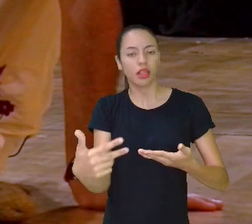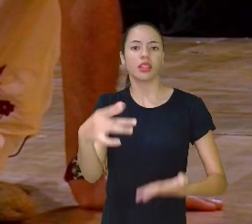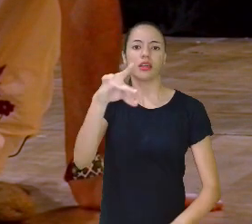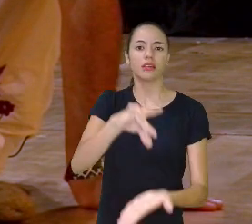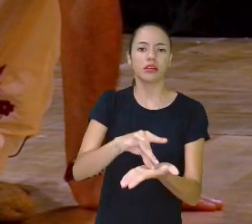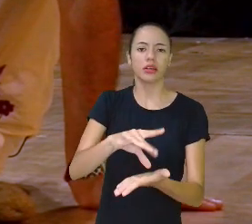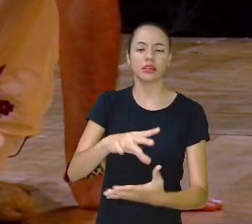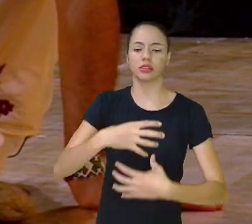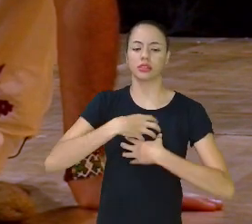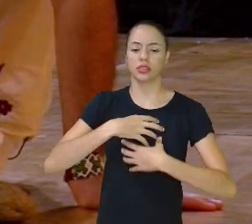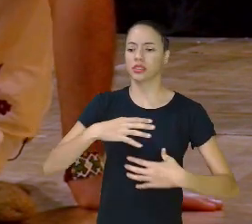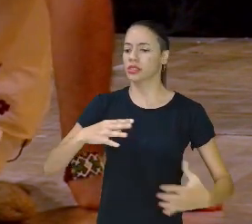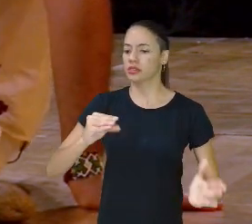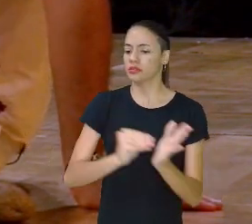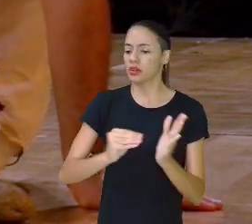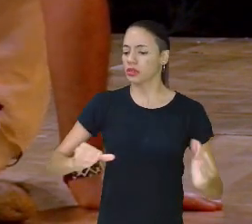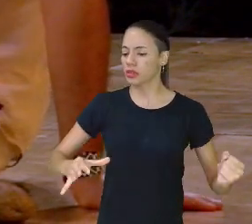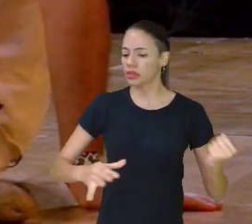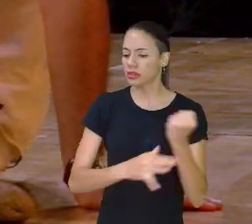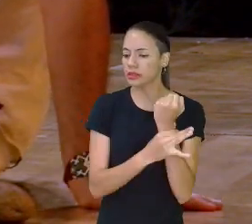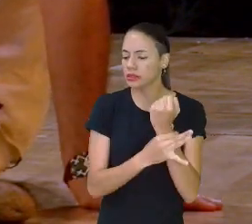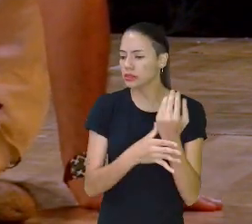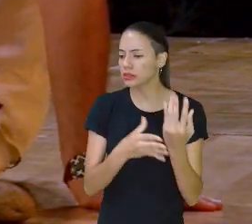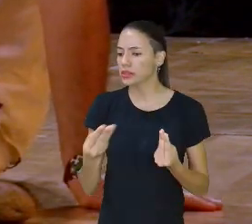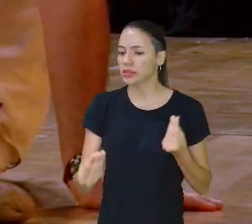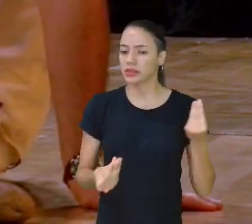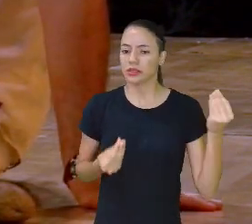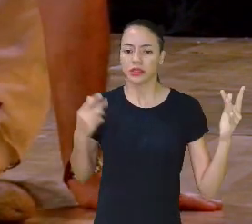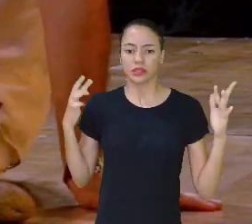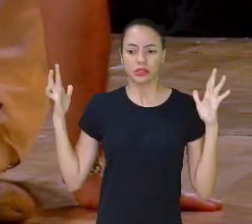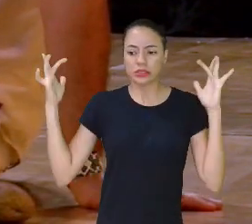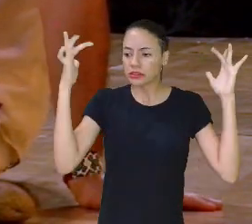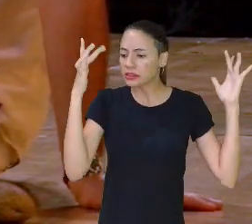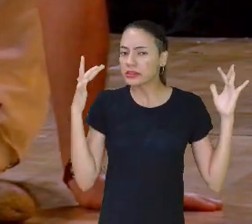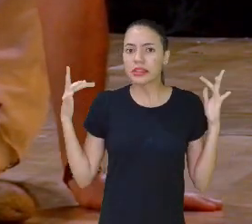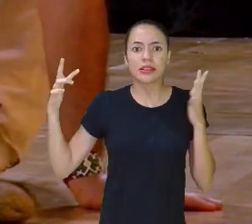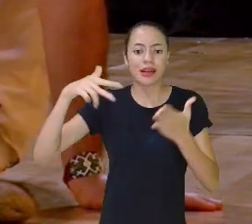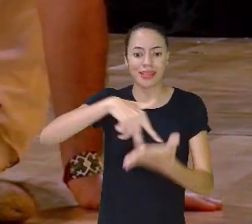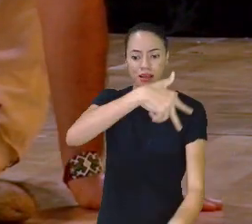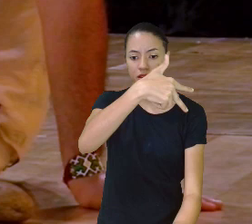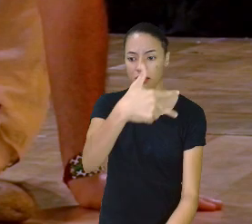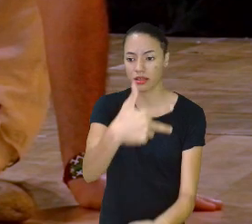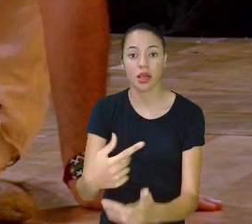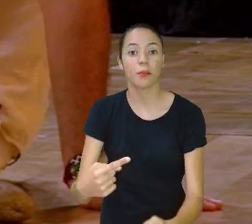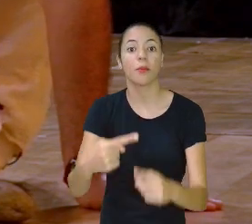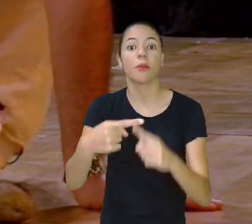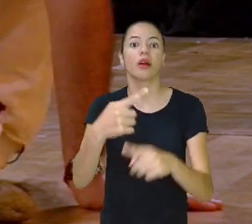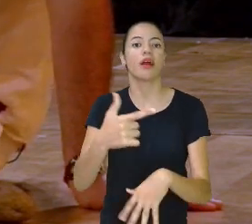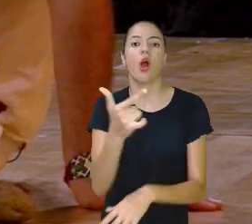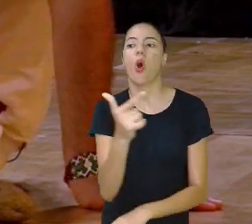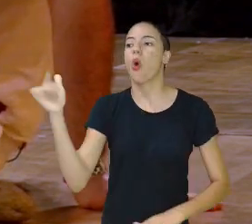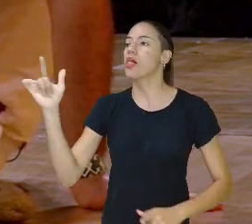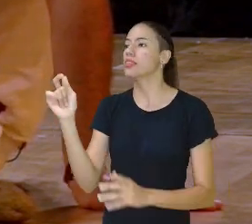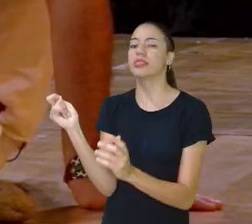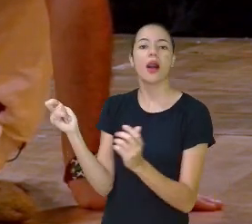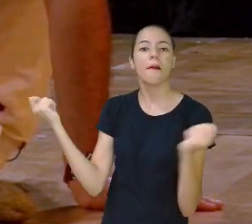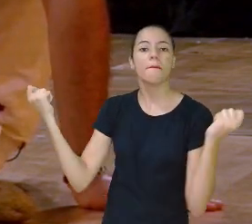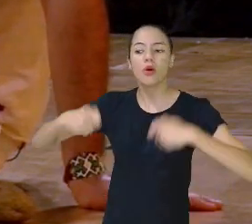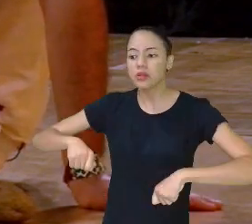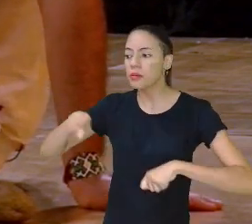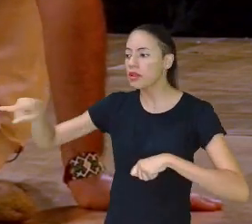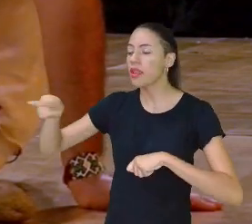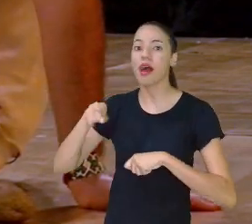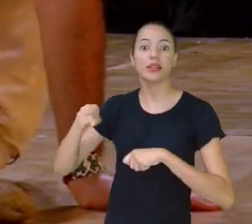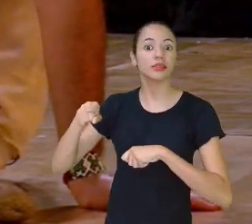Sentimos insegurança, uma paranoia da queda, porque as outras possibilidades que se abrem exigem implodir